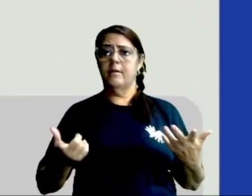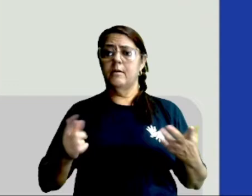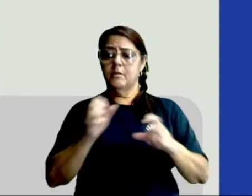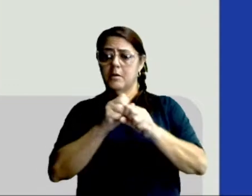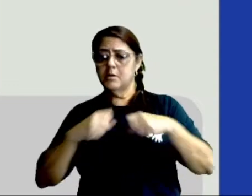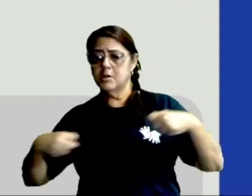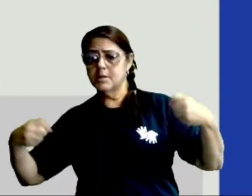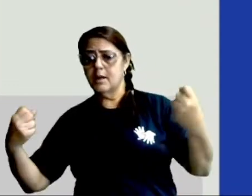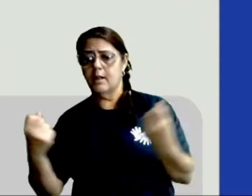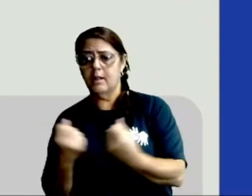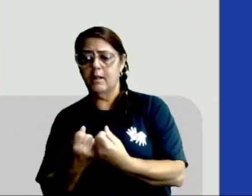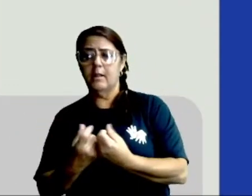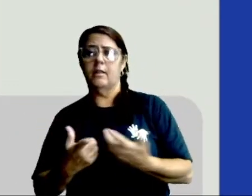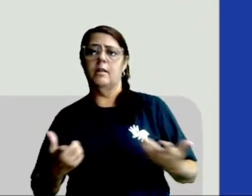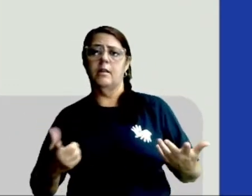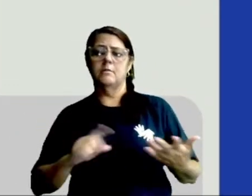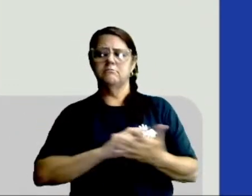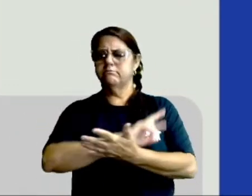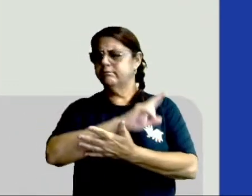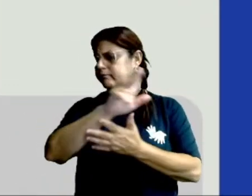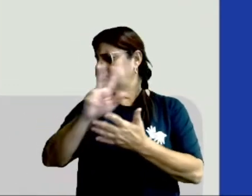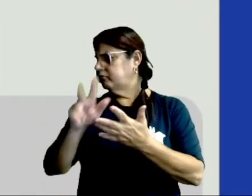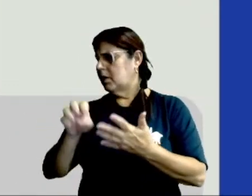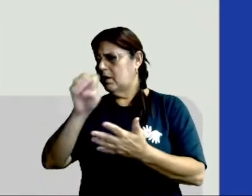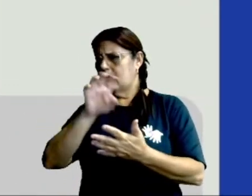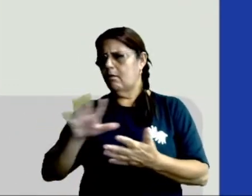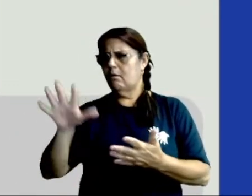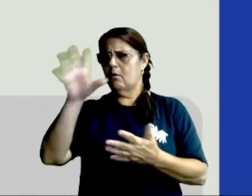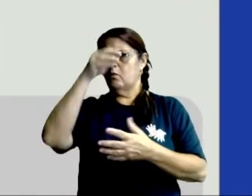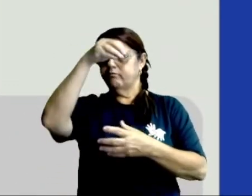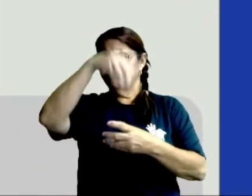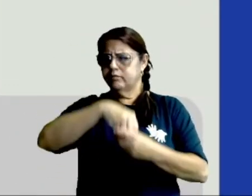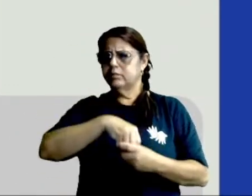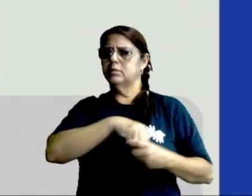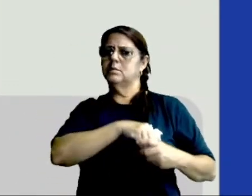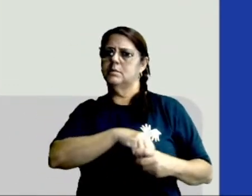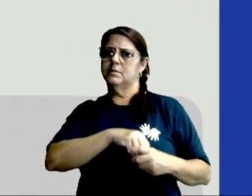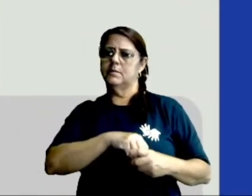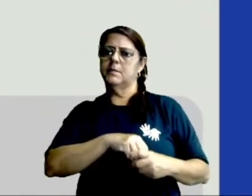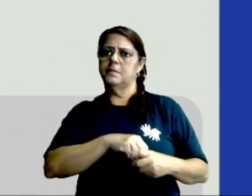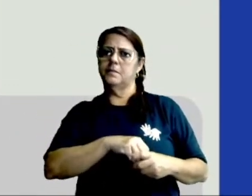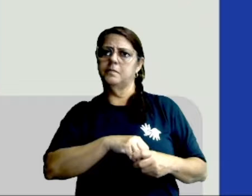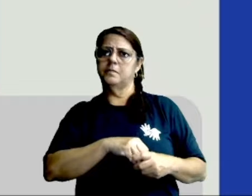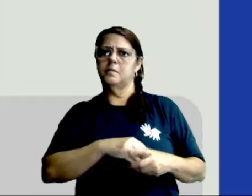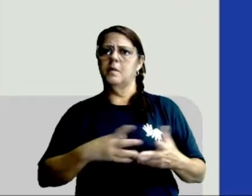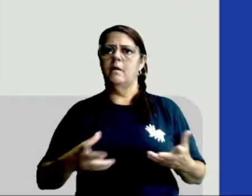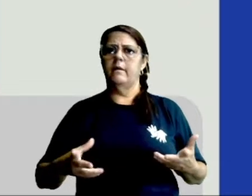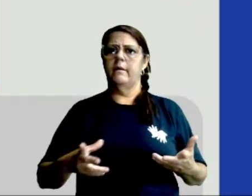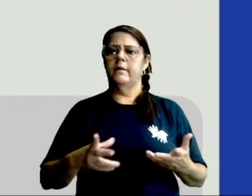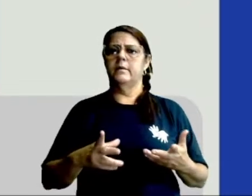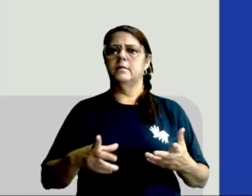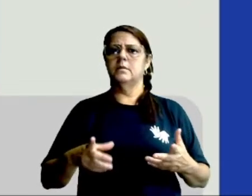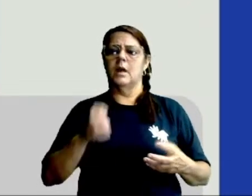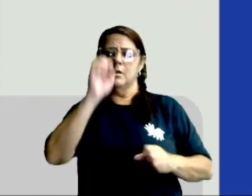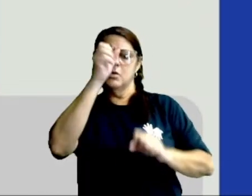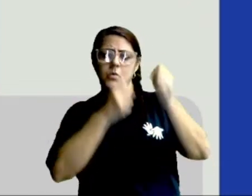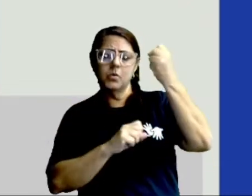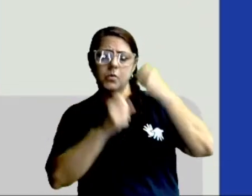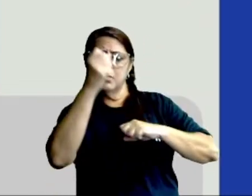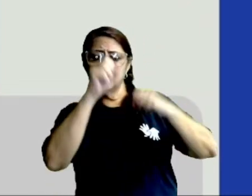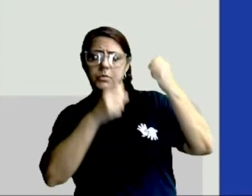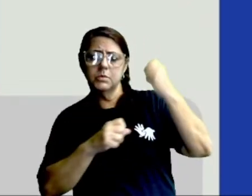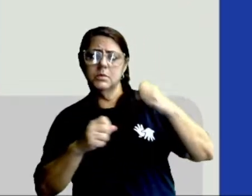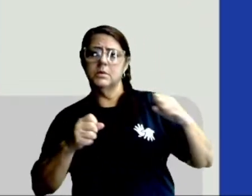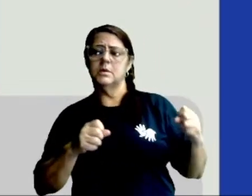do socialismo. O que mais nós podemos citar na Europa, né? A questão do iluminismo, das revoluções liberais, da